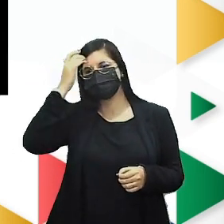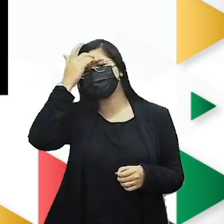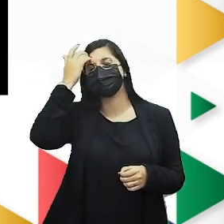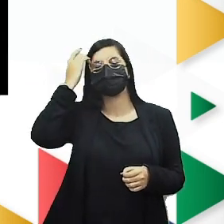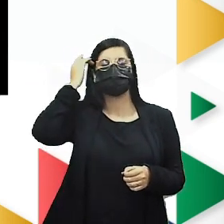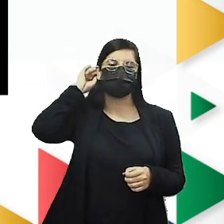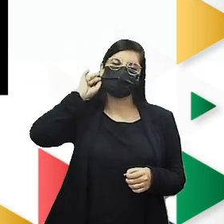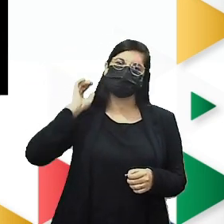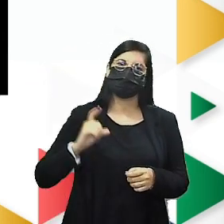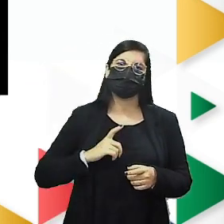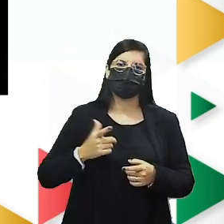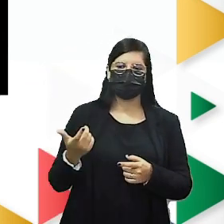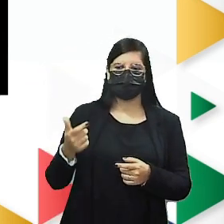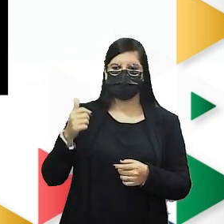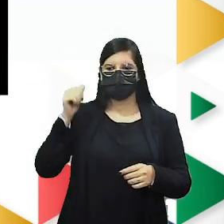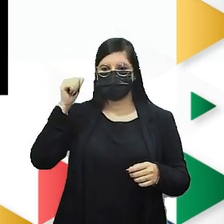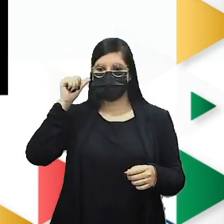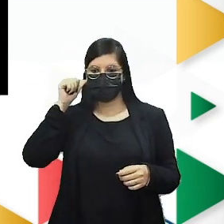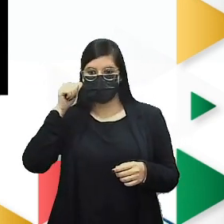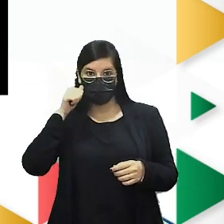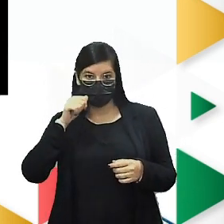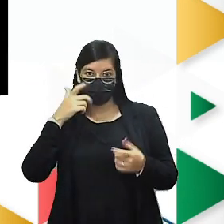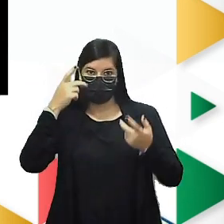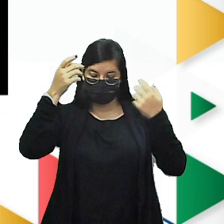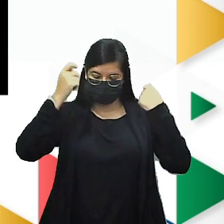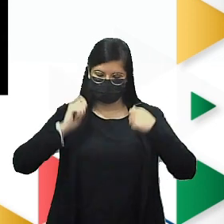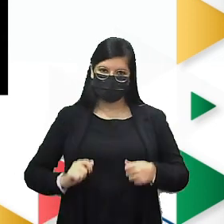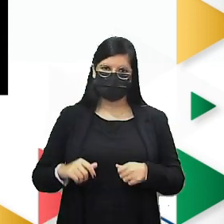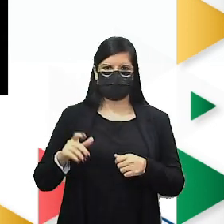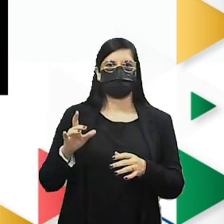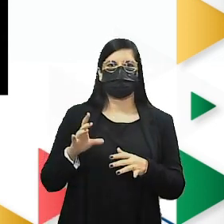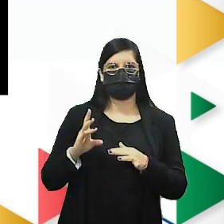de madrinha, por exemplo, de casamento, e foram andar